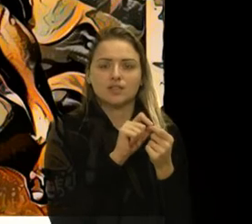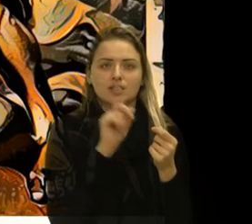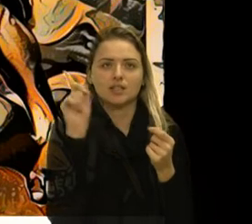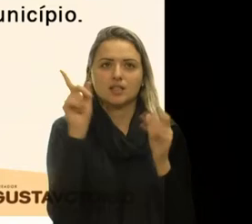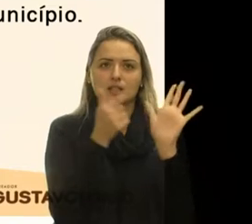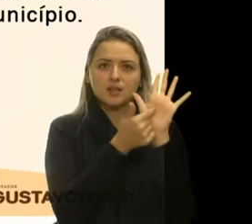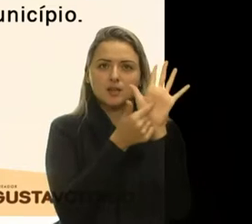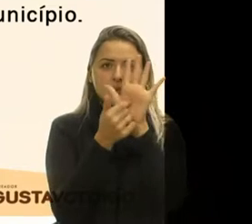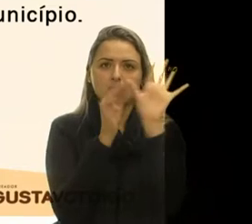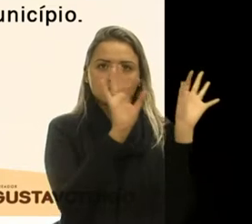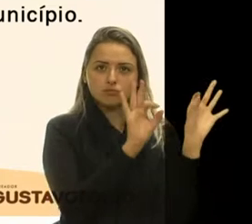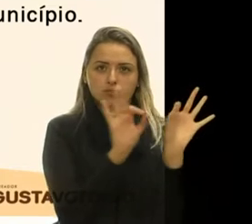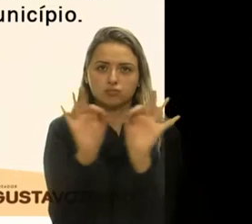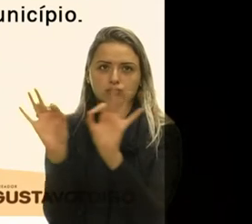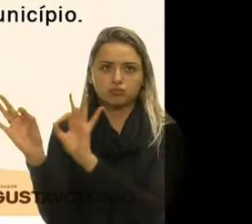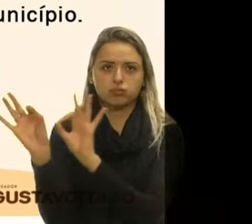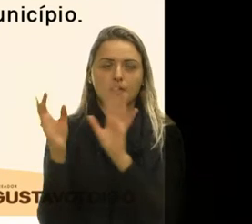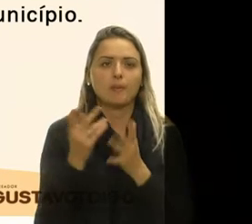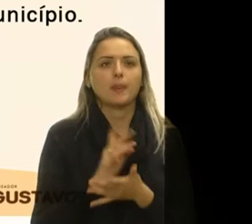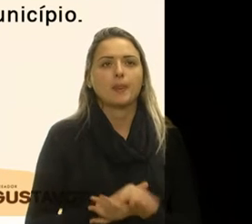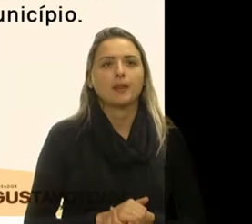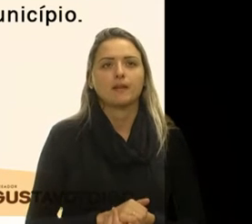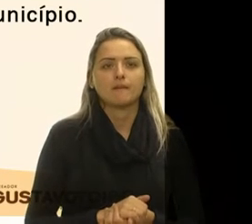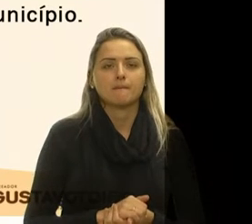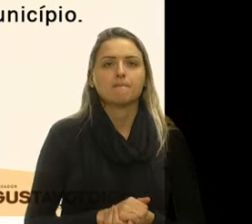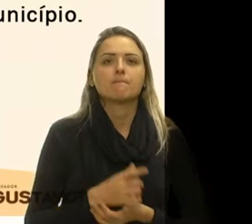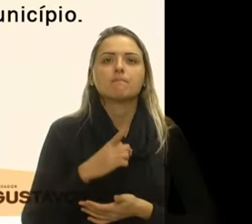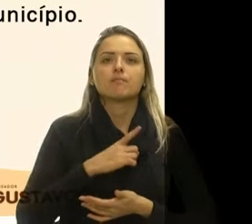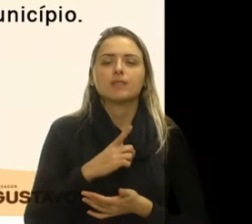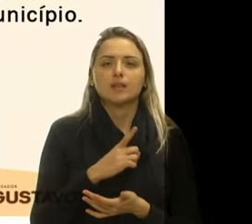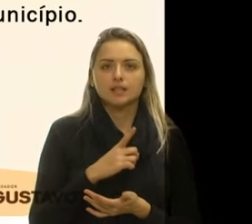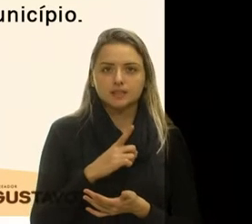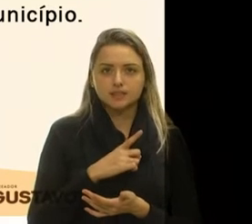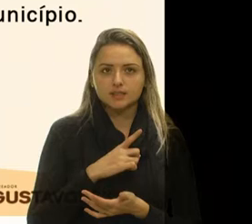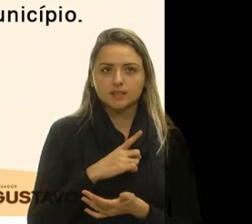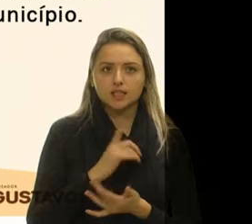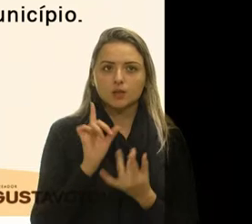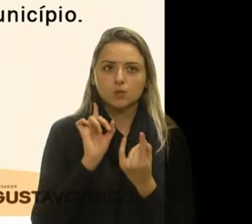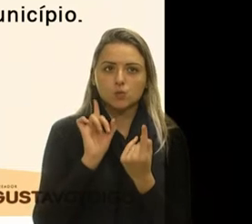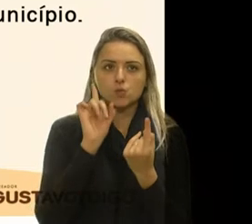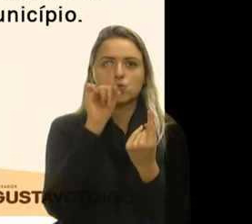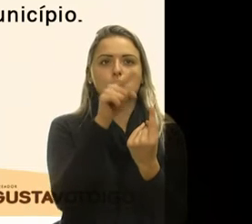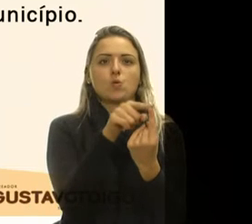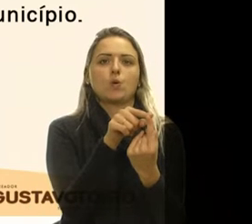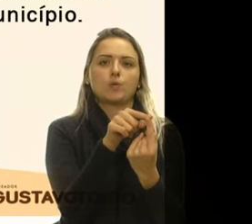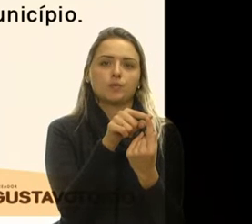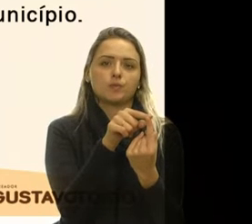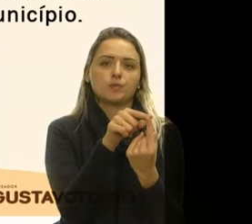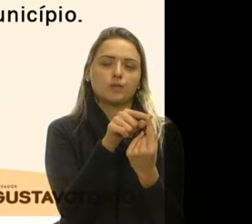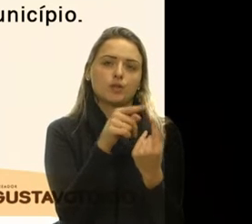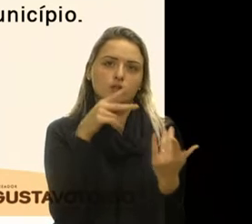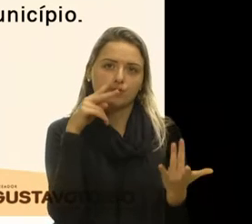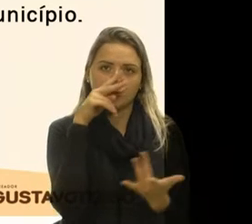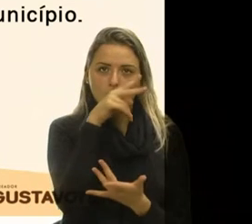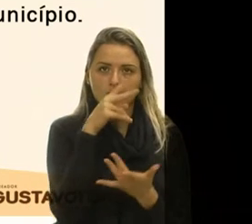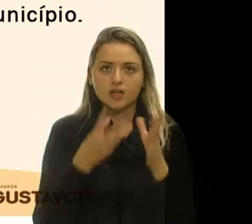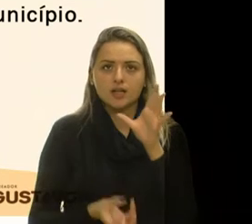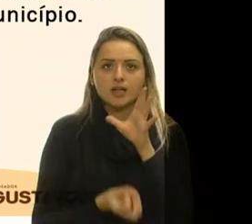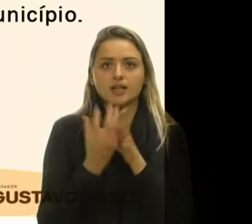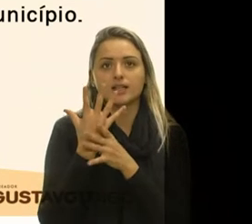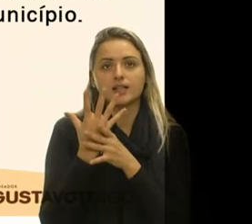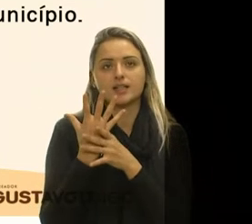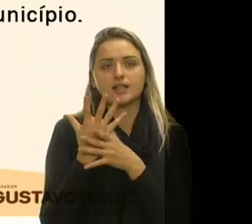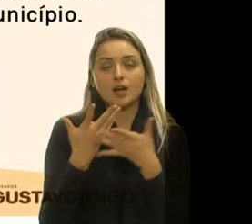as imagens, né, que estão aqui. Então nós temos um objetivo muito forte, né, em criar esse